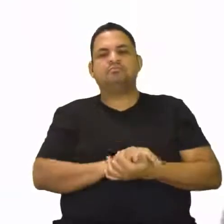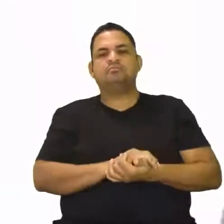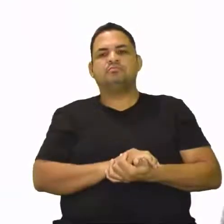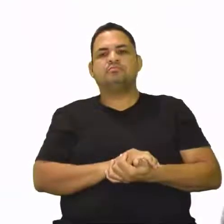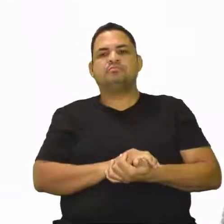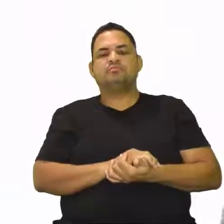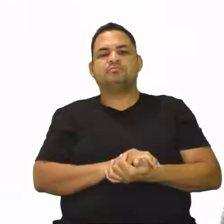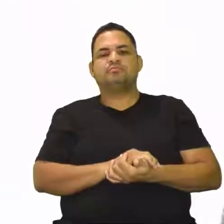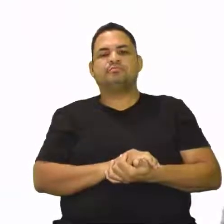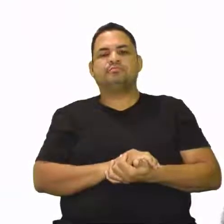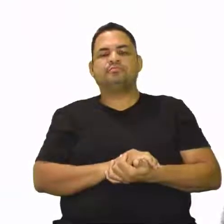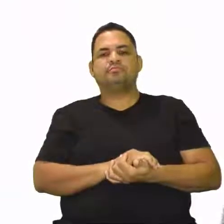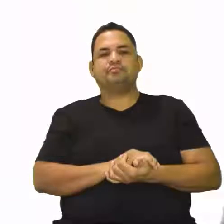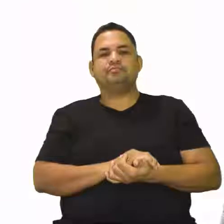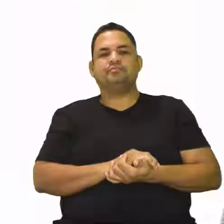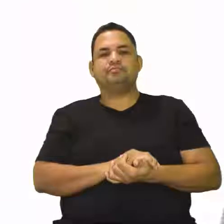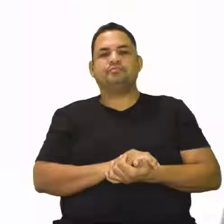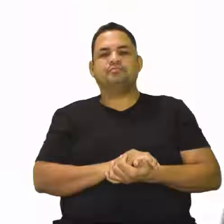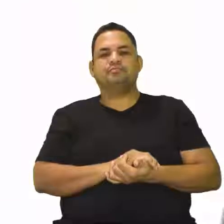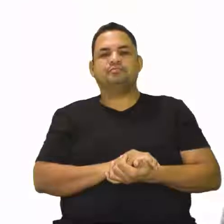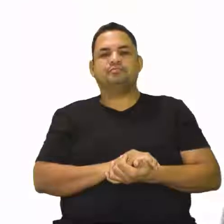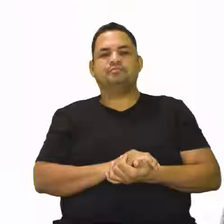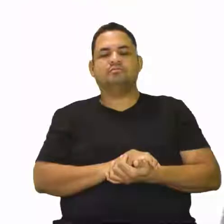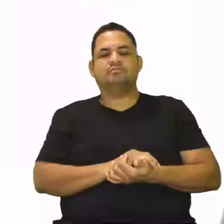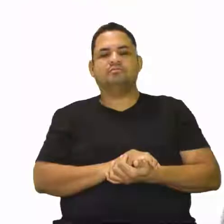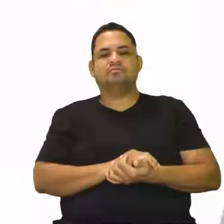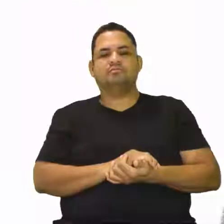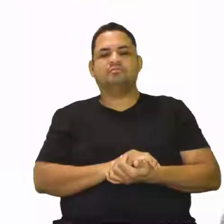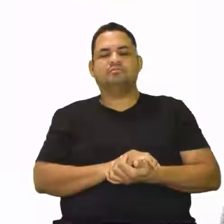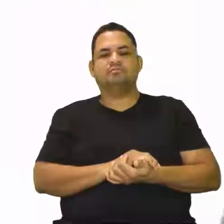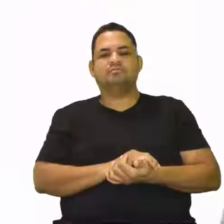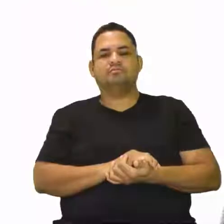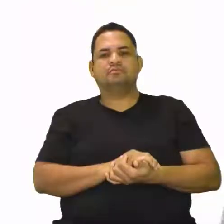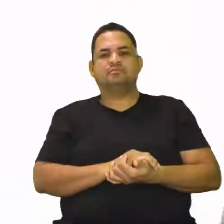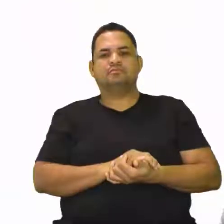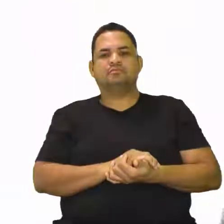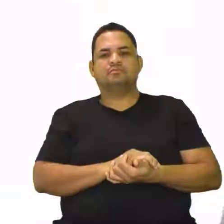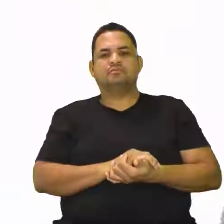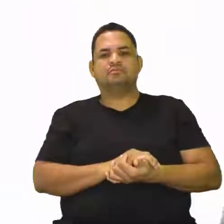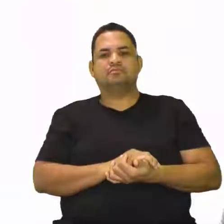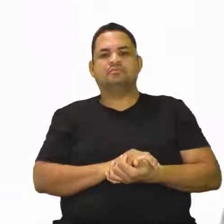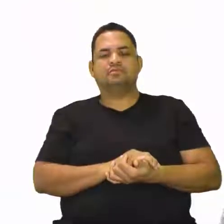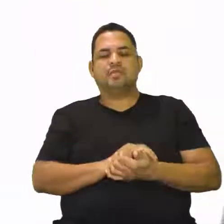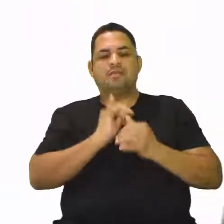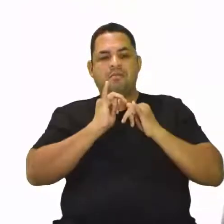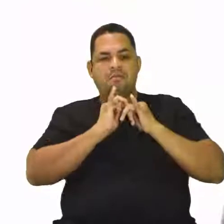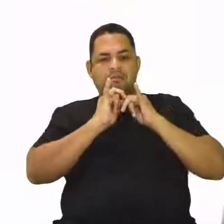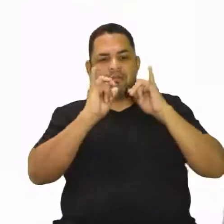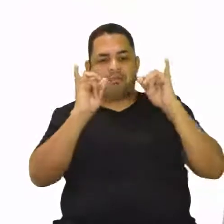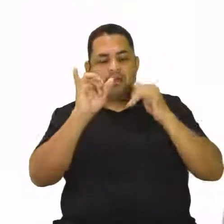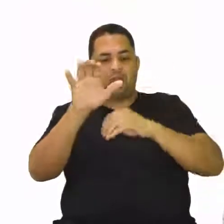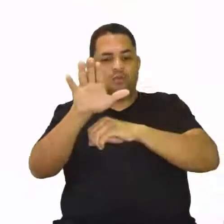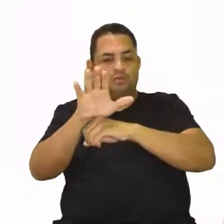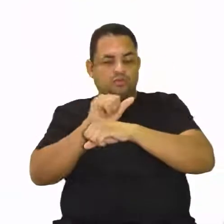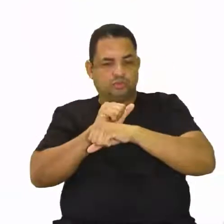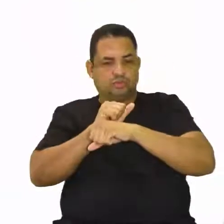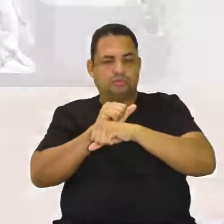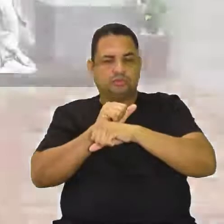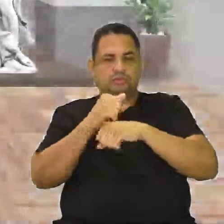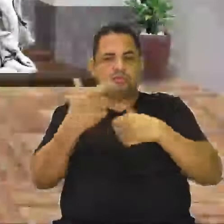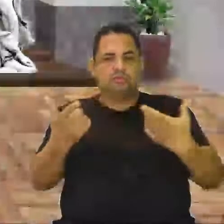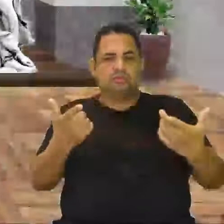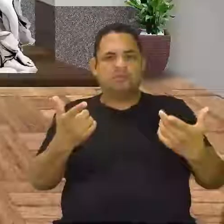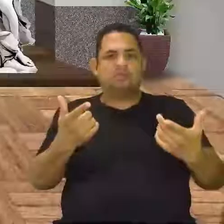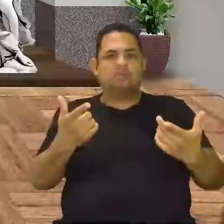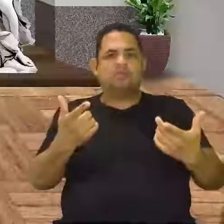um detalhe eles viram meu caminho eles vão colocar novamente nem para